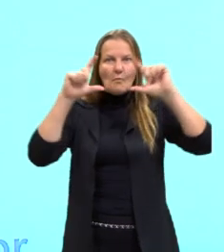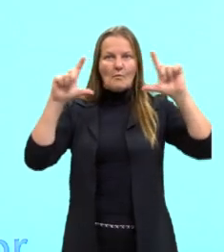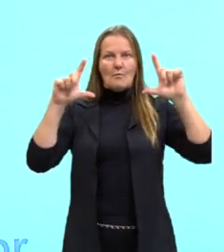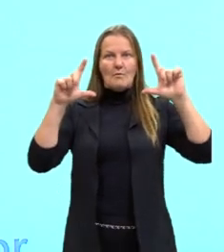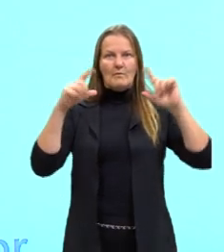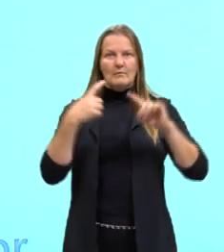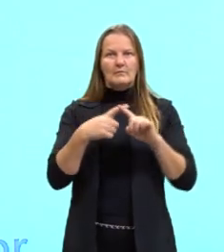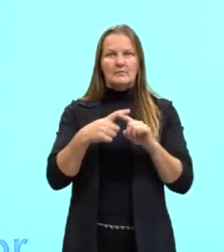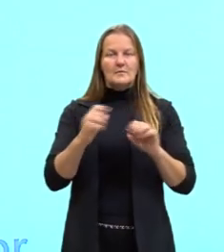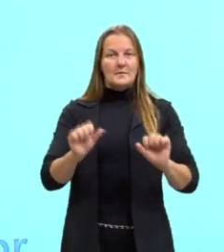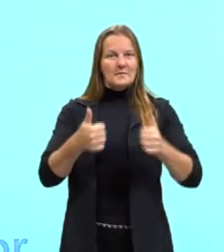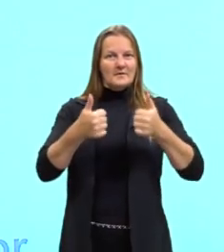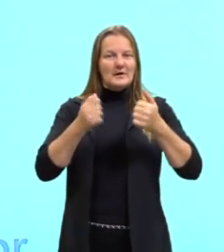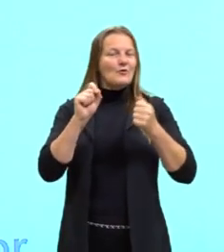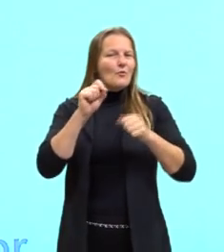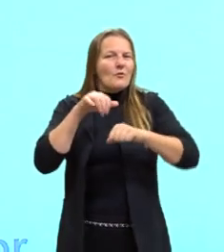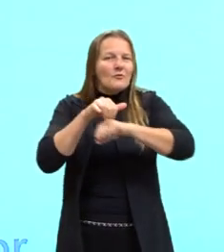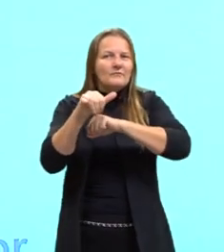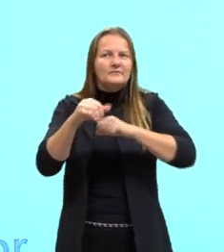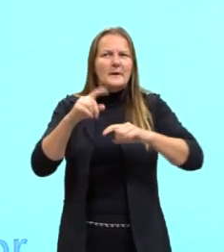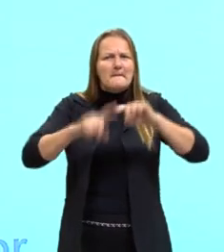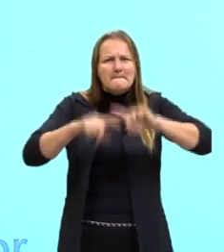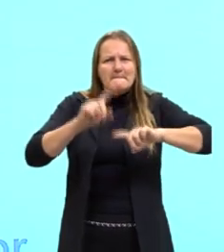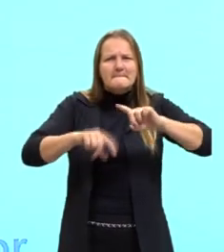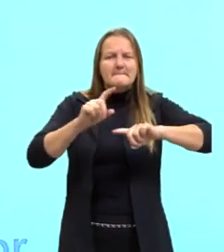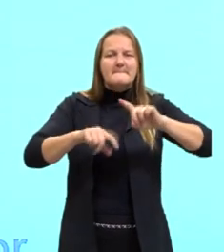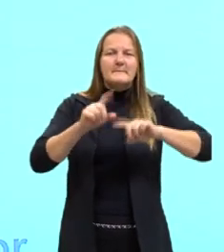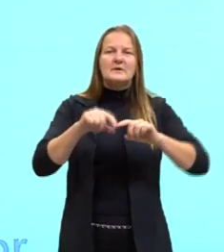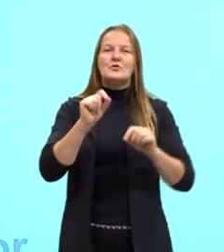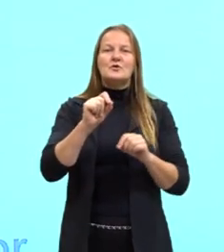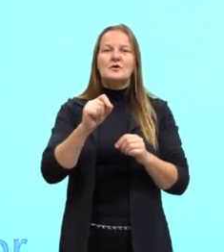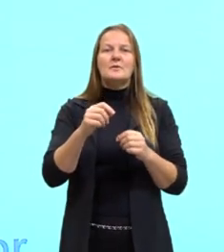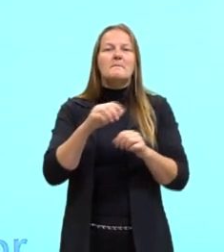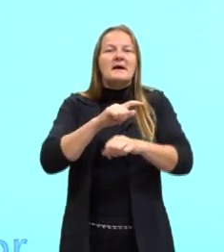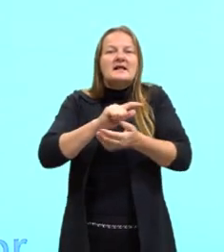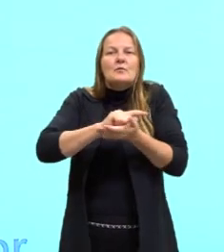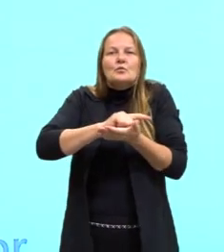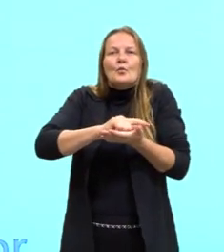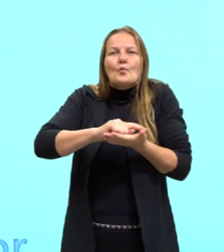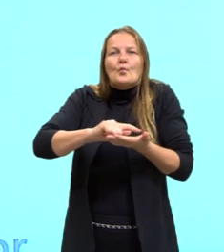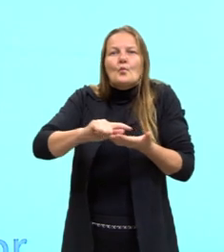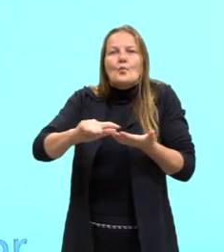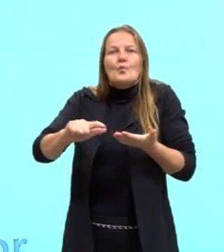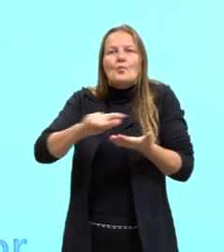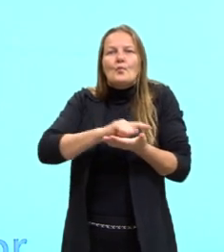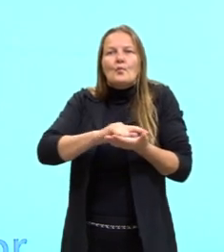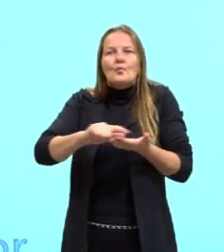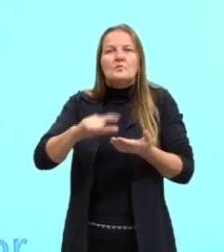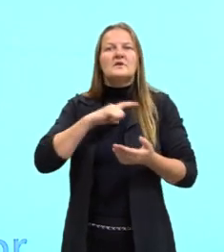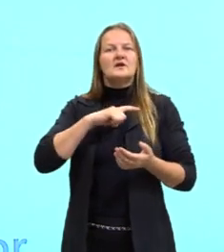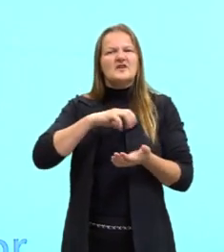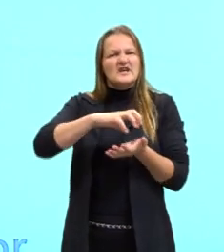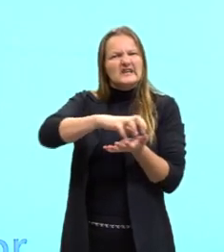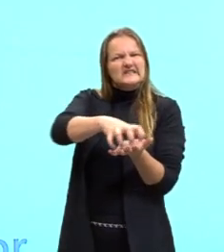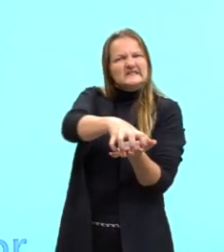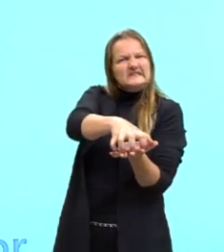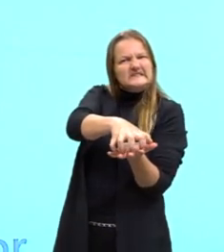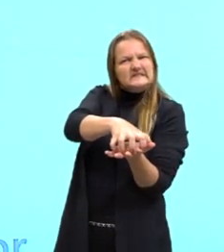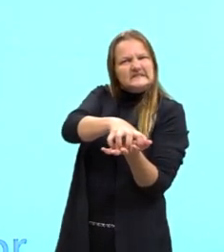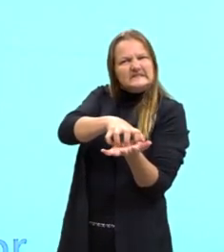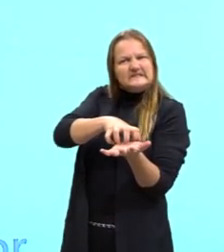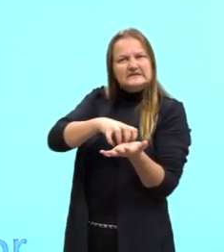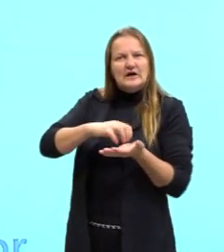verem o que que acontece né é todos os materiais apesar de parecerem lisos existe sim algumas